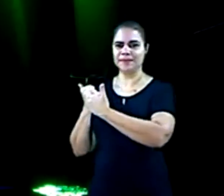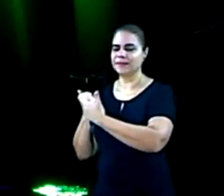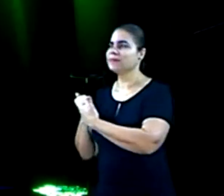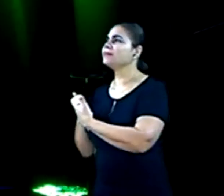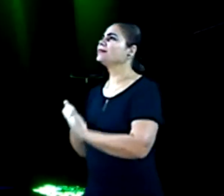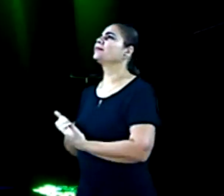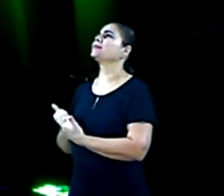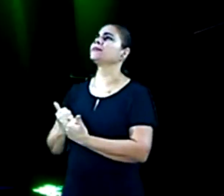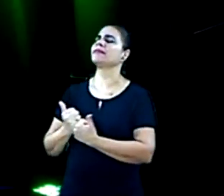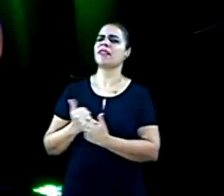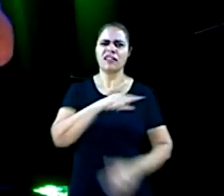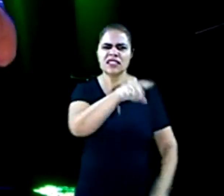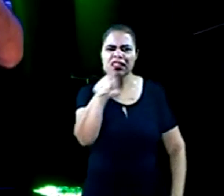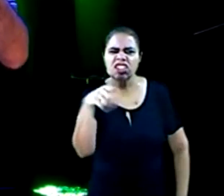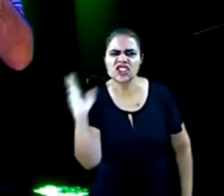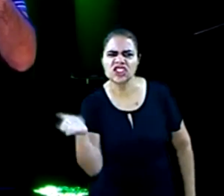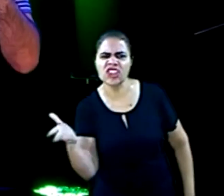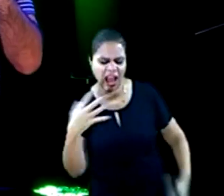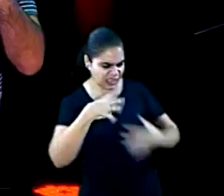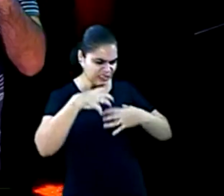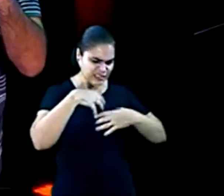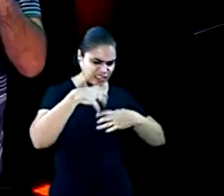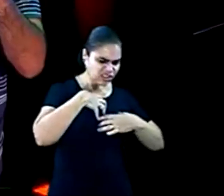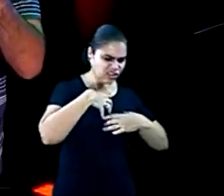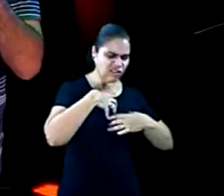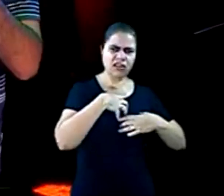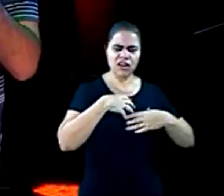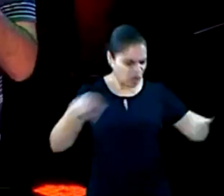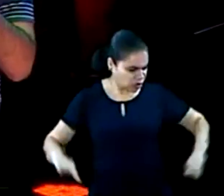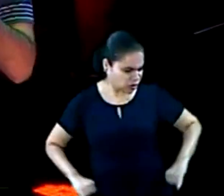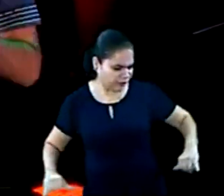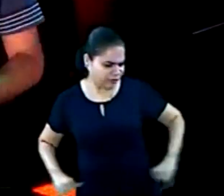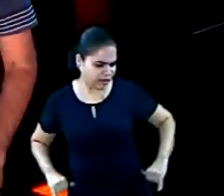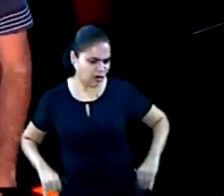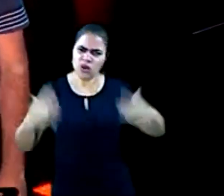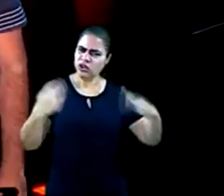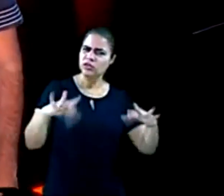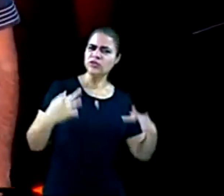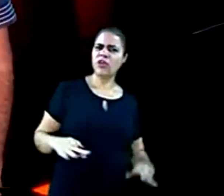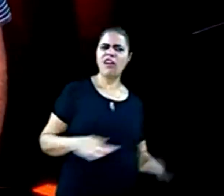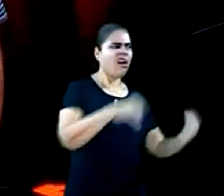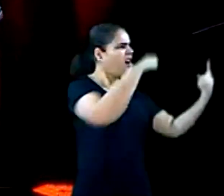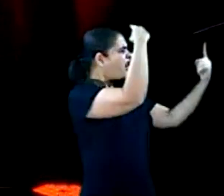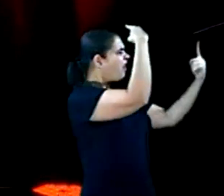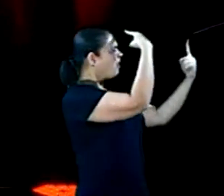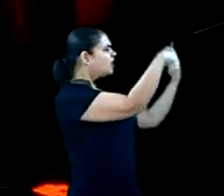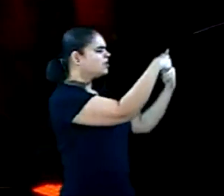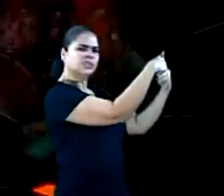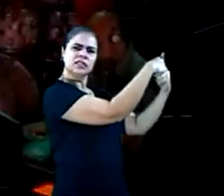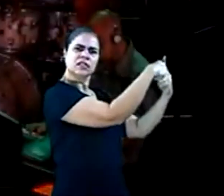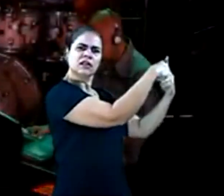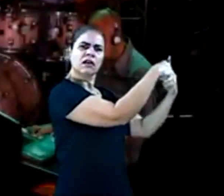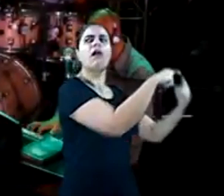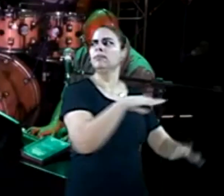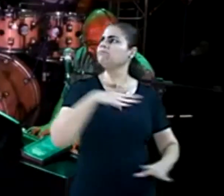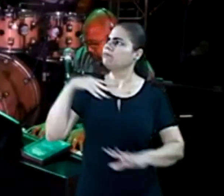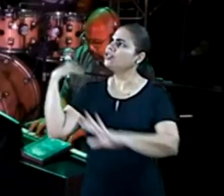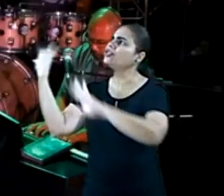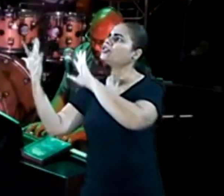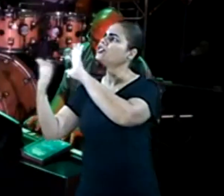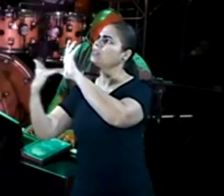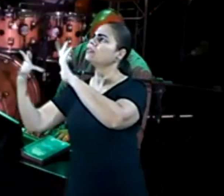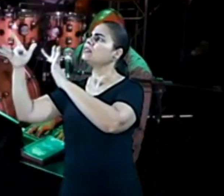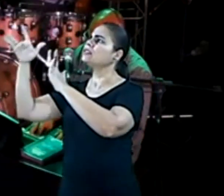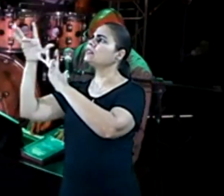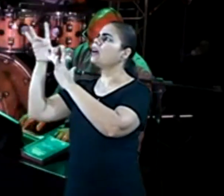Quem já sentiu a dor de ser cravado em uma cruz,